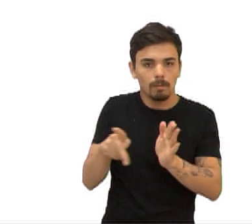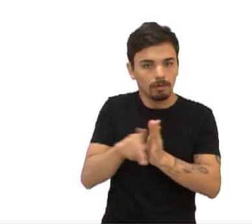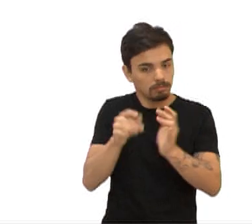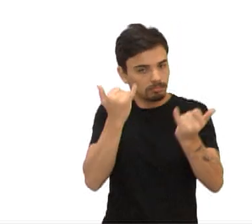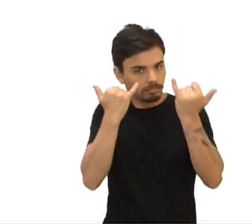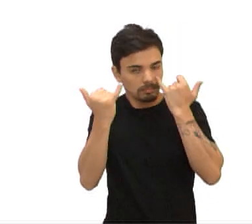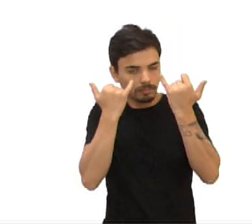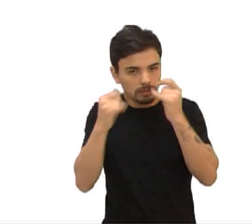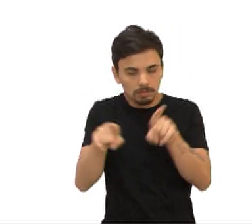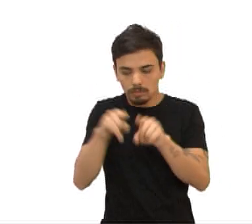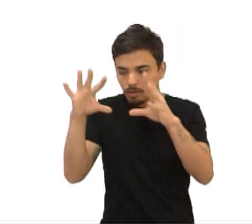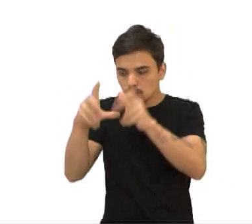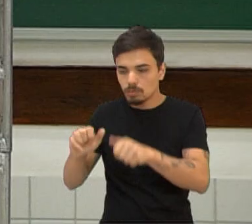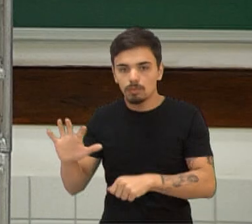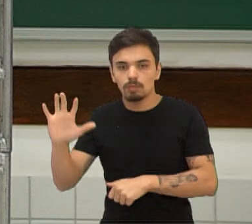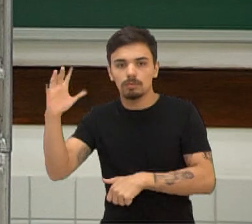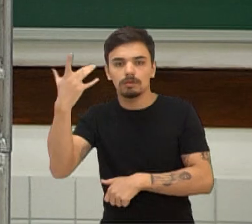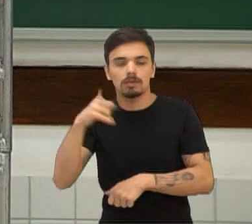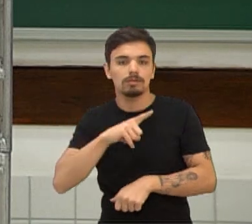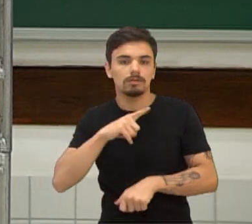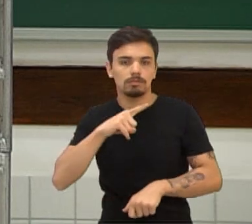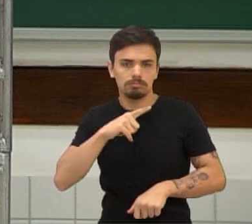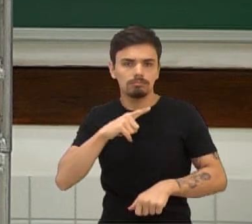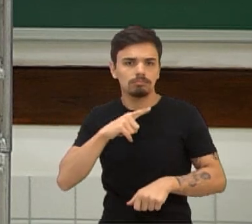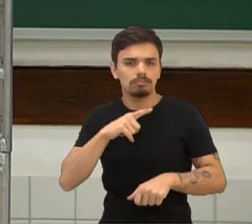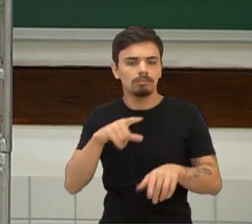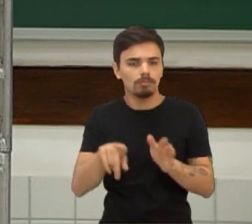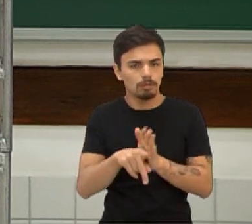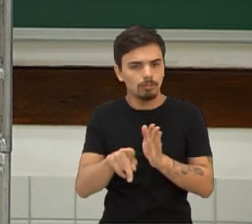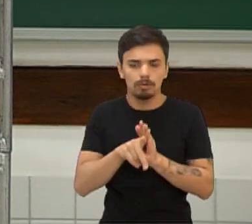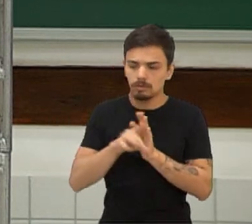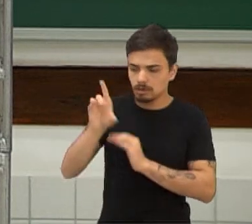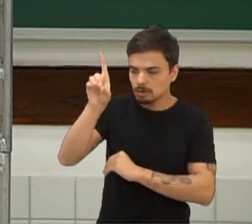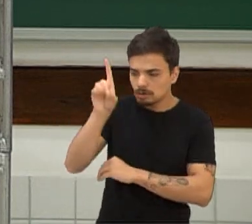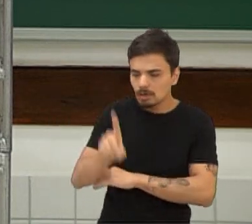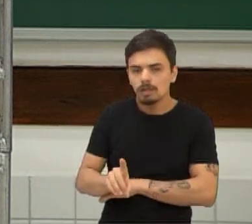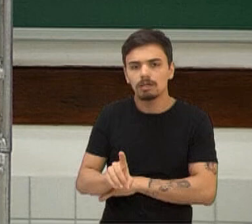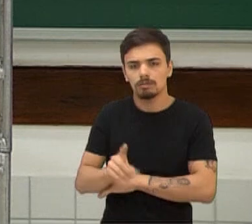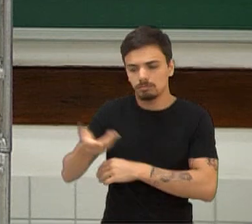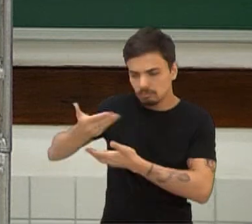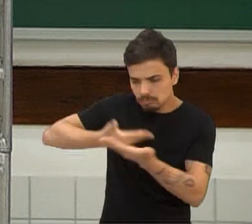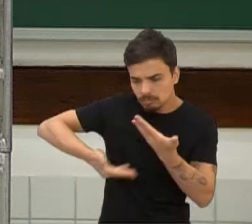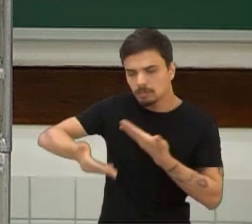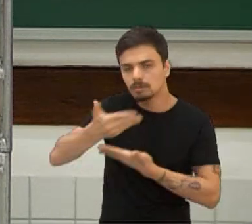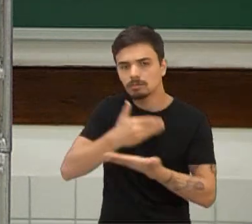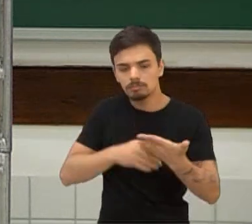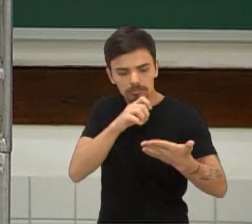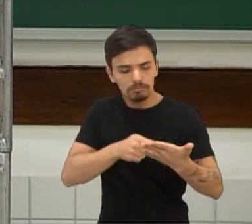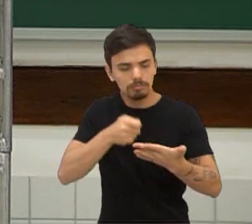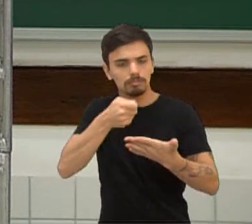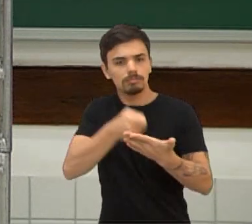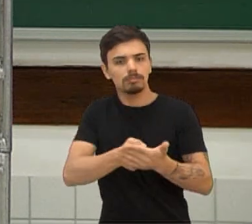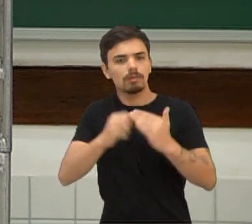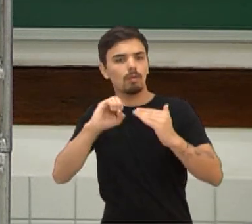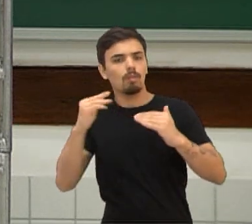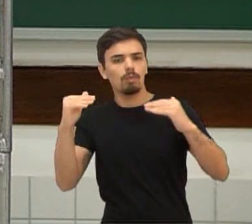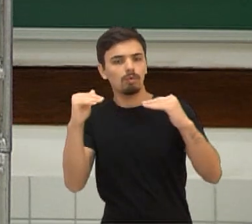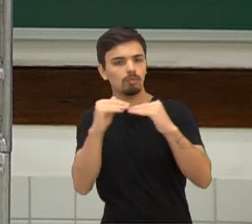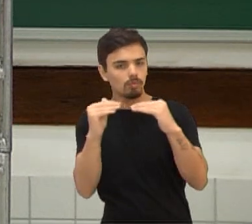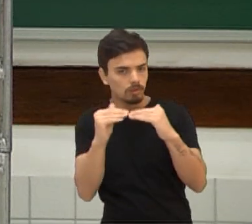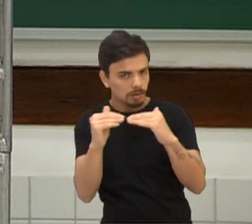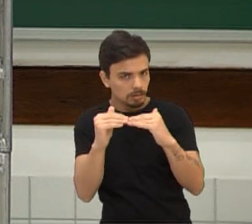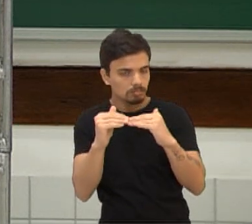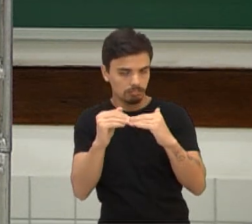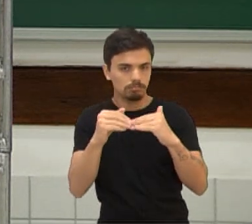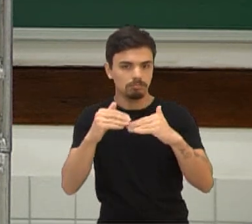temos acesso ao que está acontecendo. Nós exercitamos o nosso direito de participação, de contestação ou de concordância a